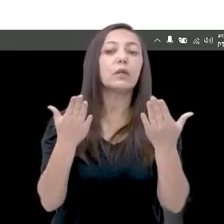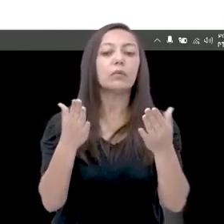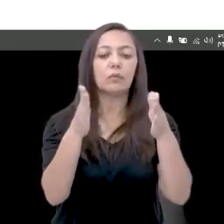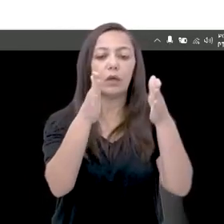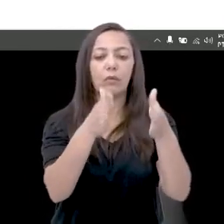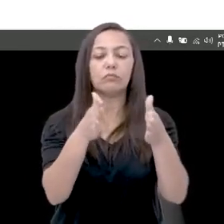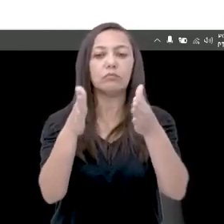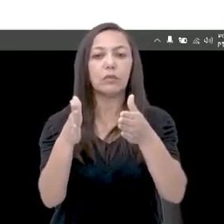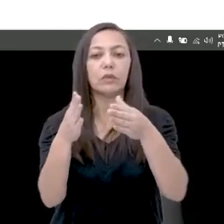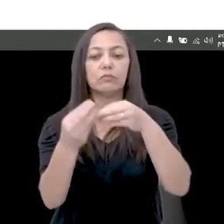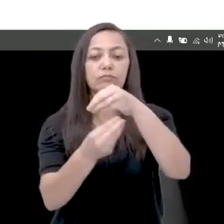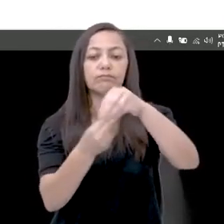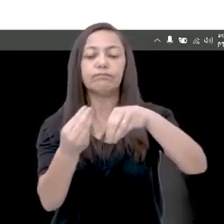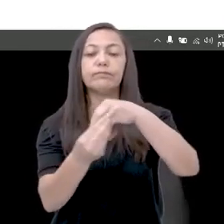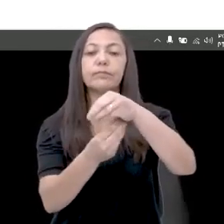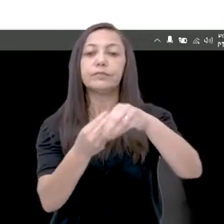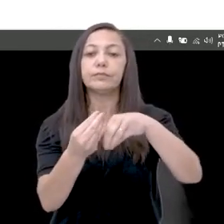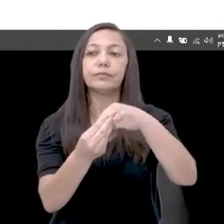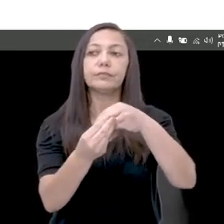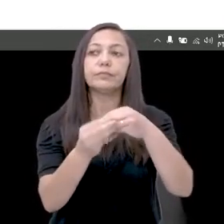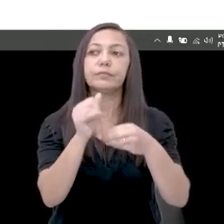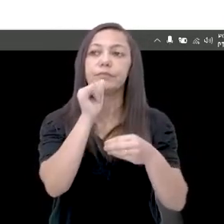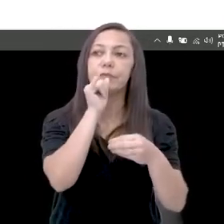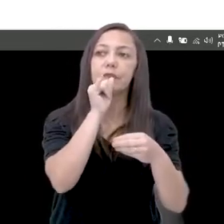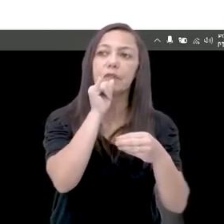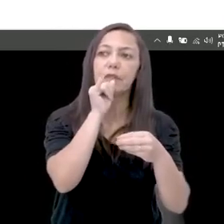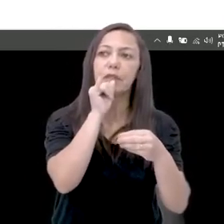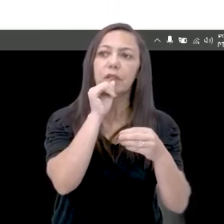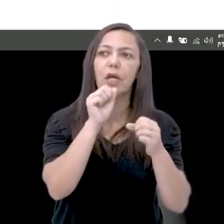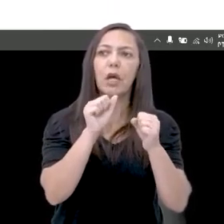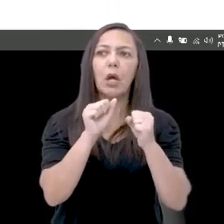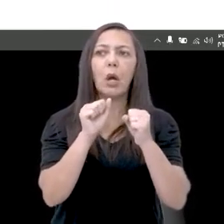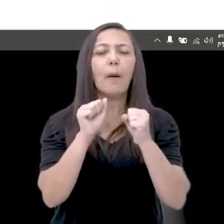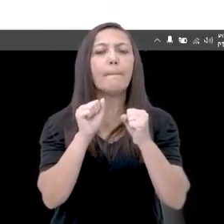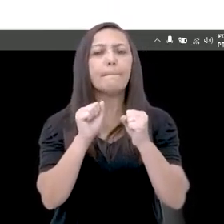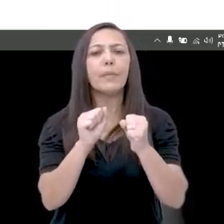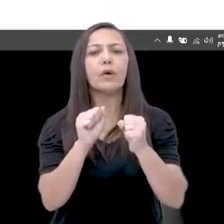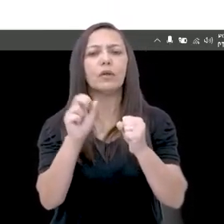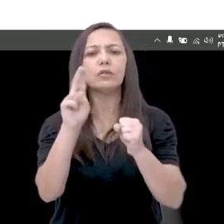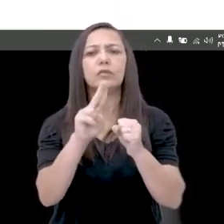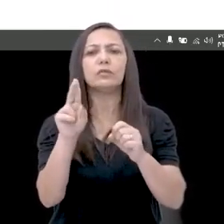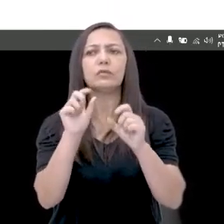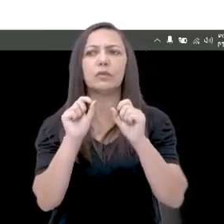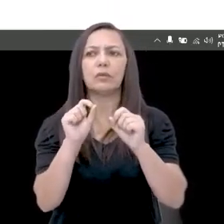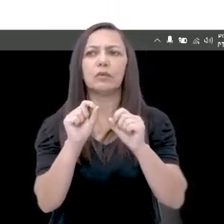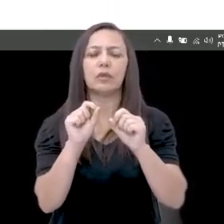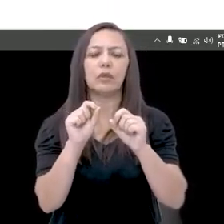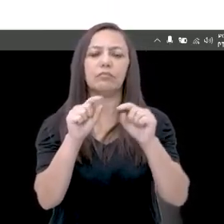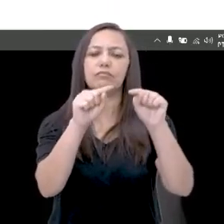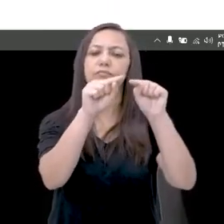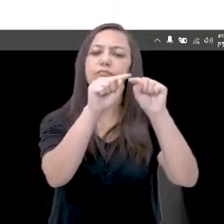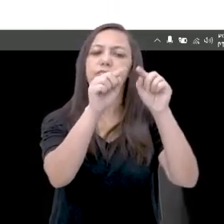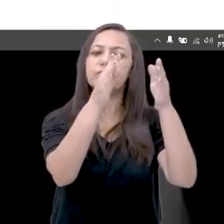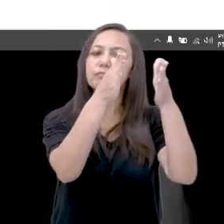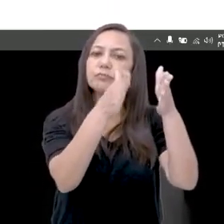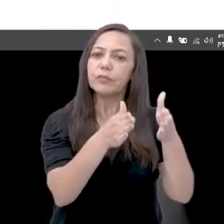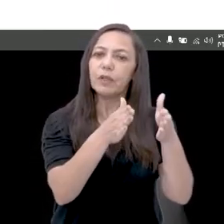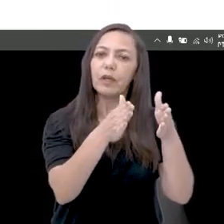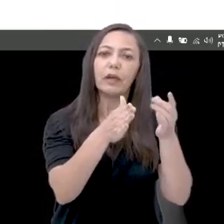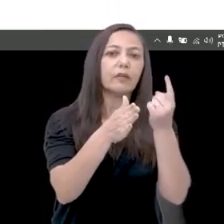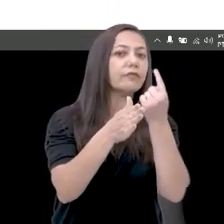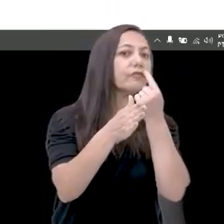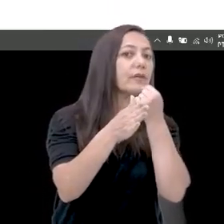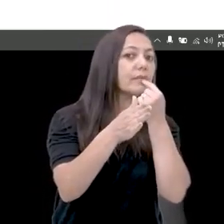total de partes obtidas na mistura. Então, ainda posso representar essa mistura da seguinte